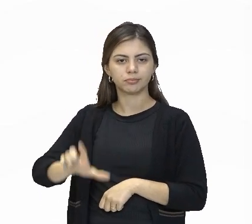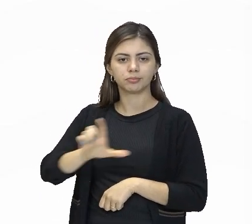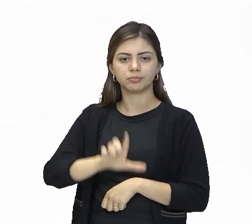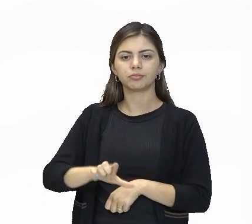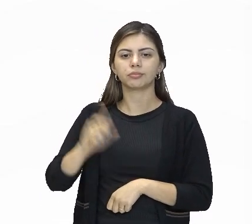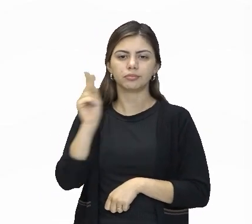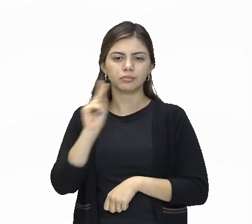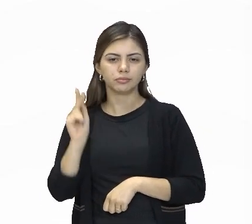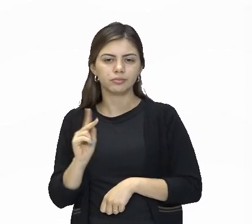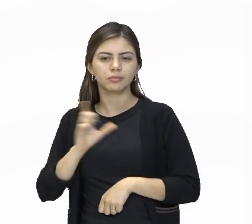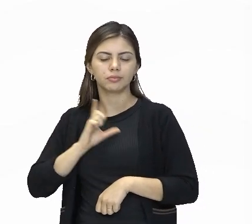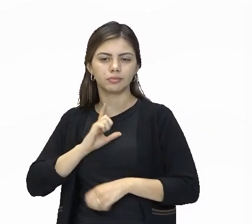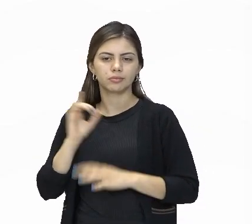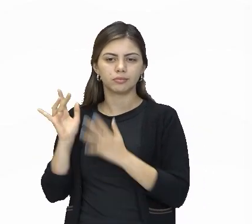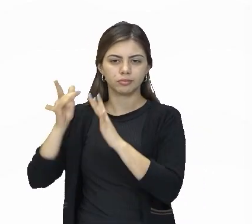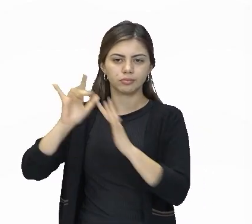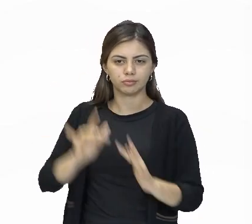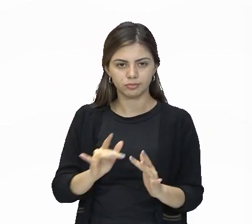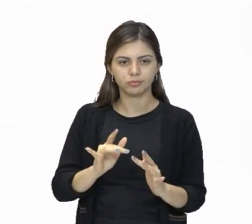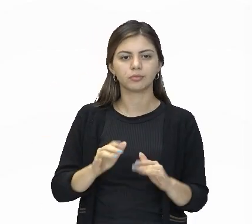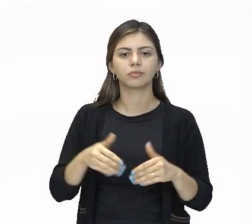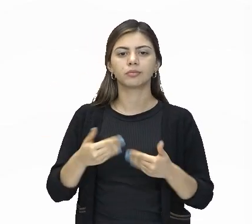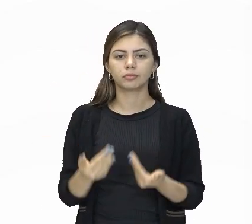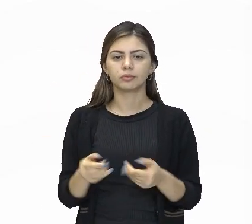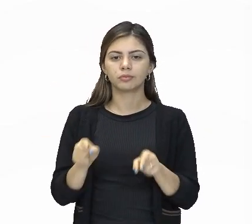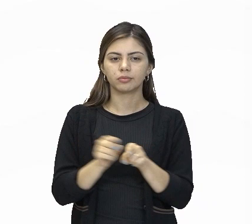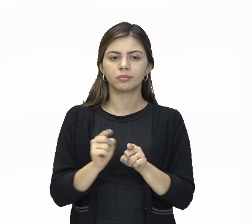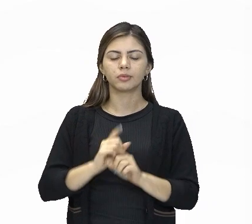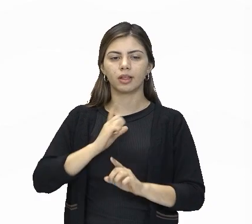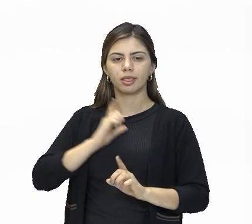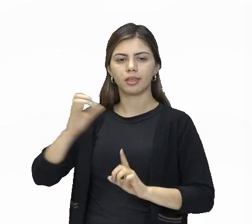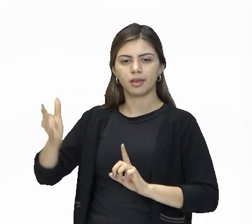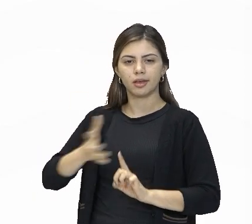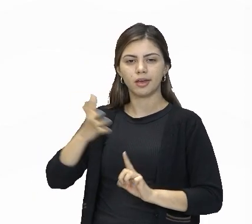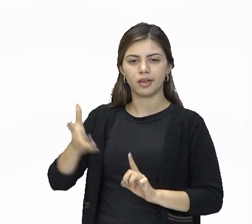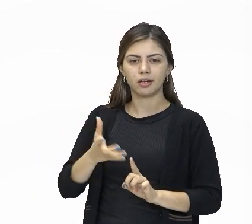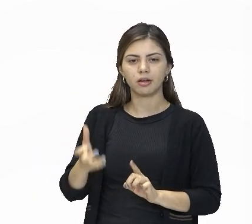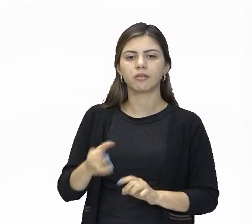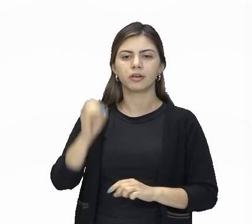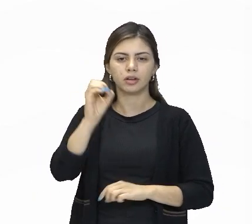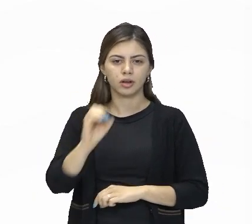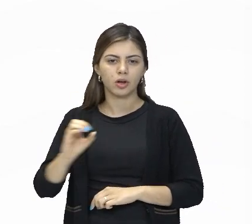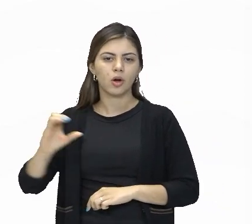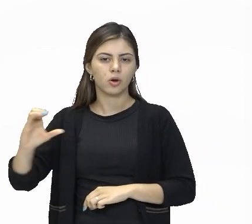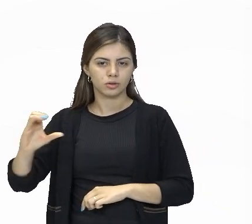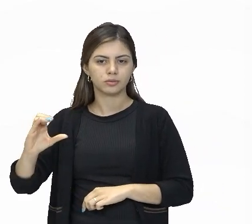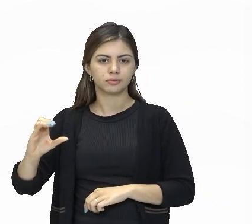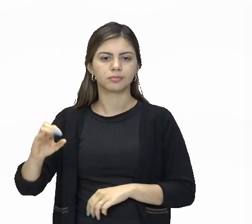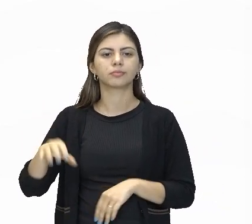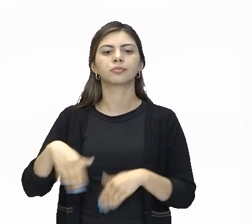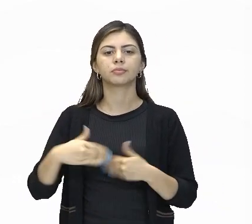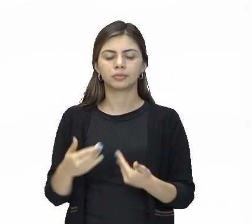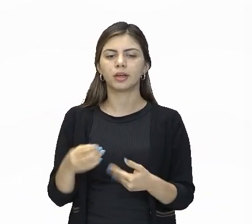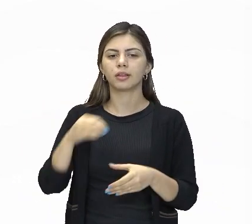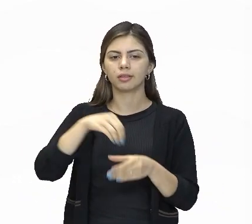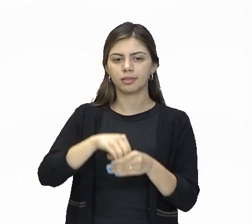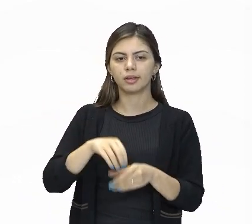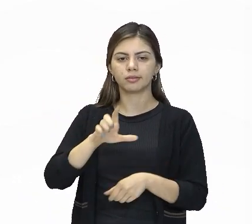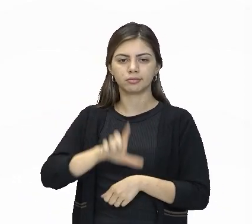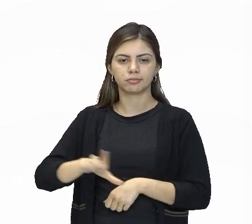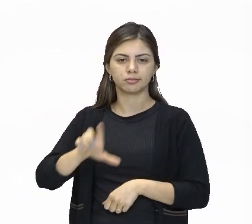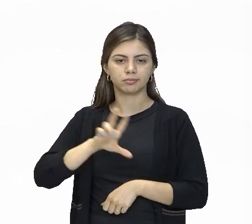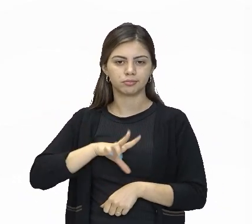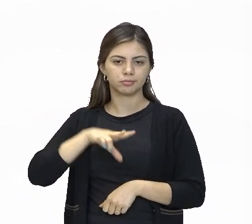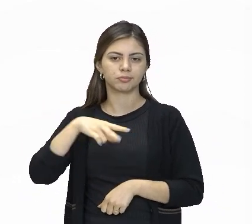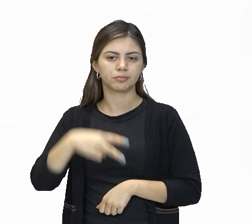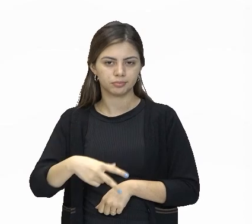brasileira historicamente construída, percebendo as influências dos modelos ocidentais, com destaque para